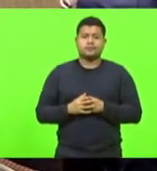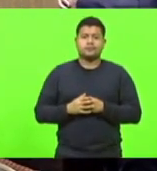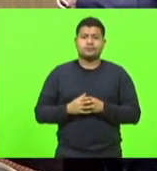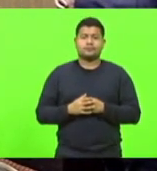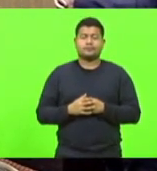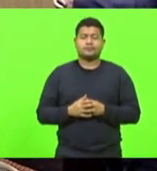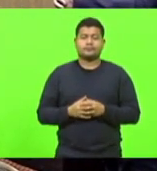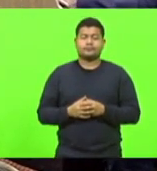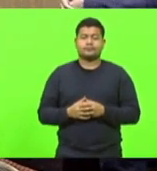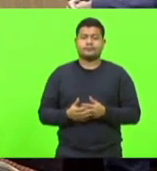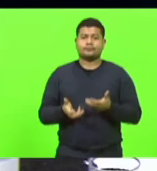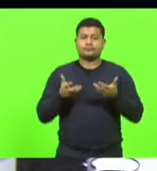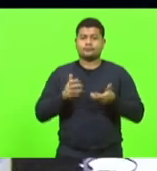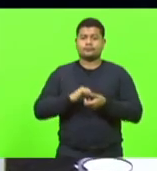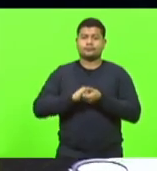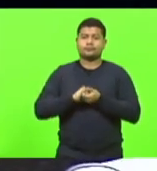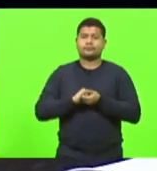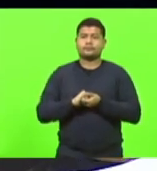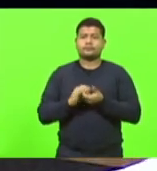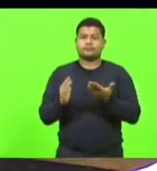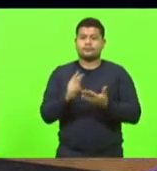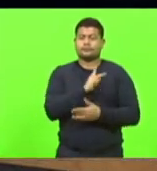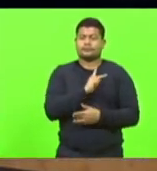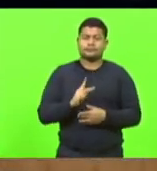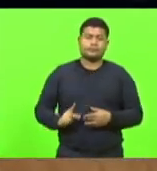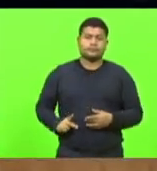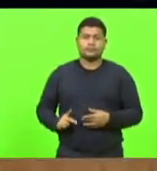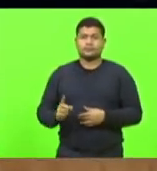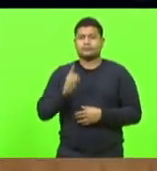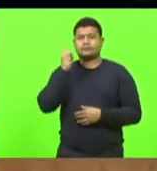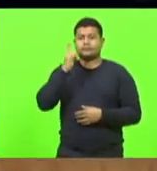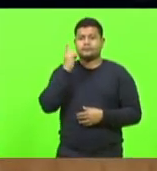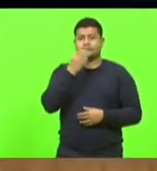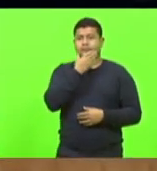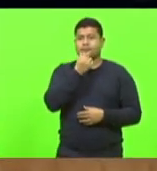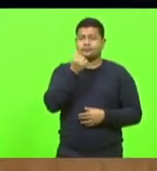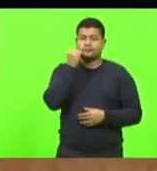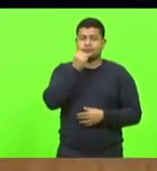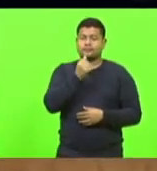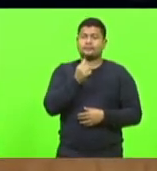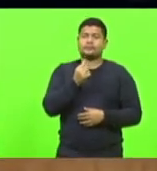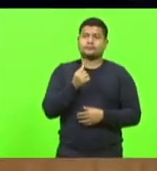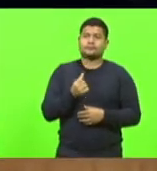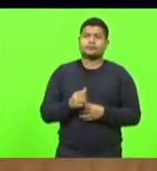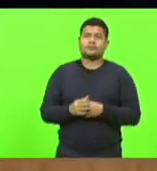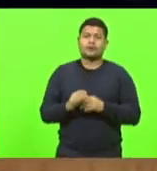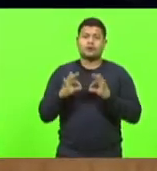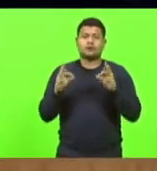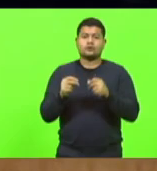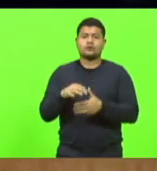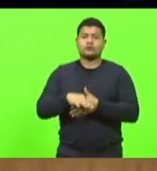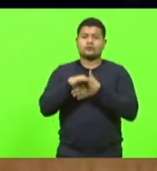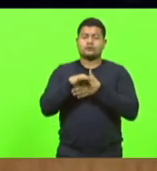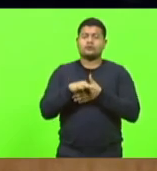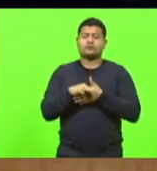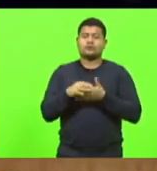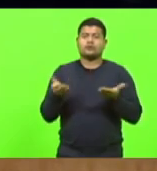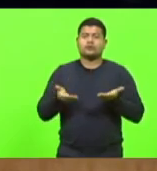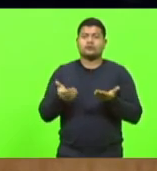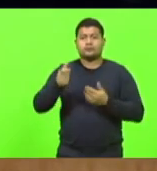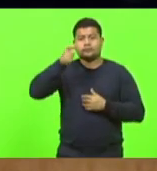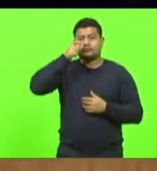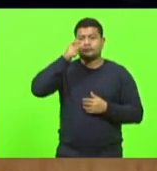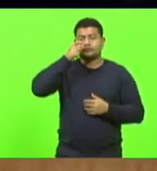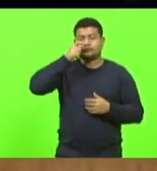eu quero cumprimentar o presidente deputados e deputadas todas as lideranças que estão acompanhando